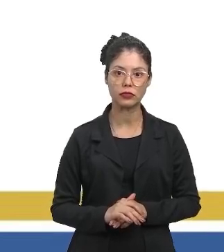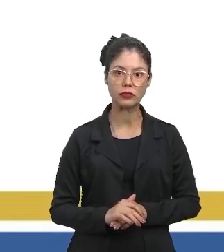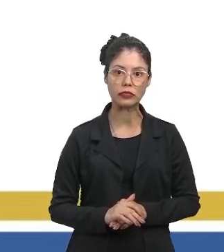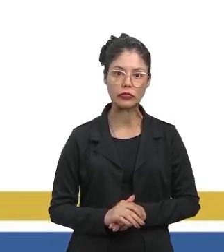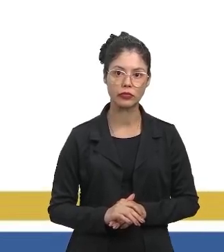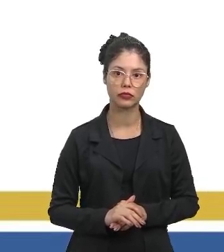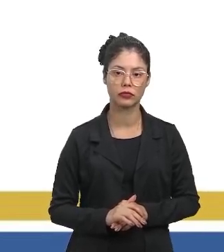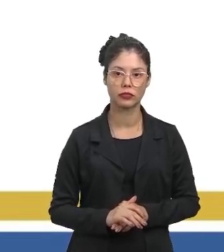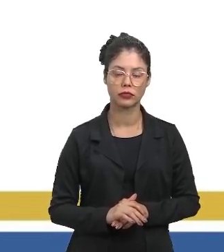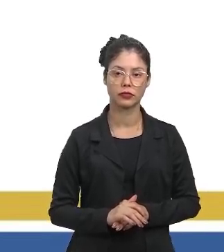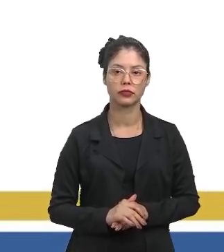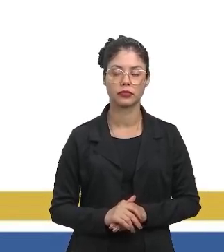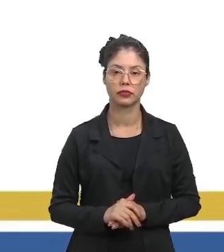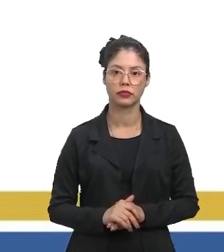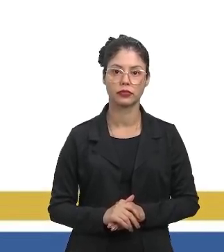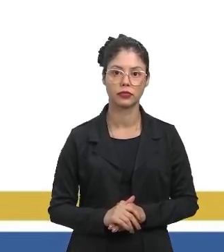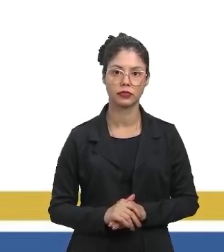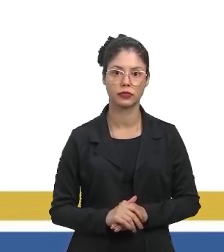ter